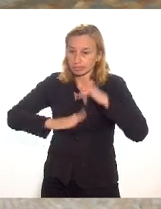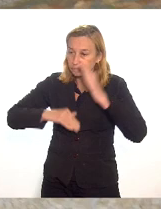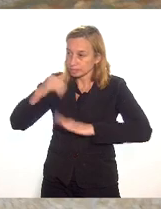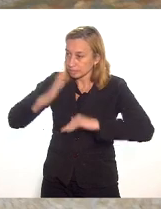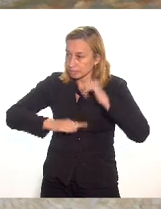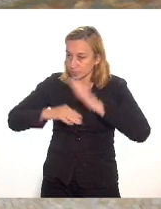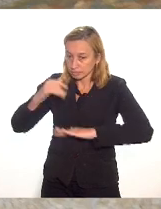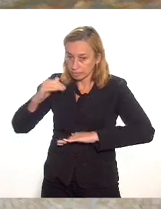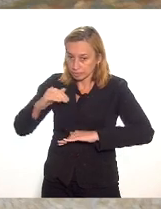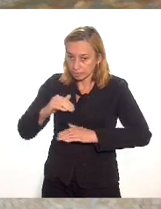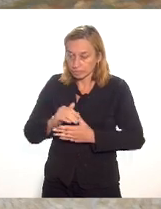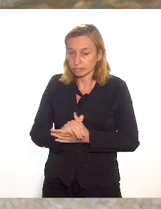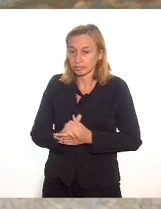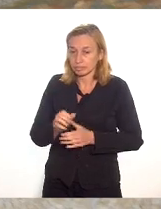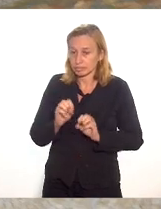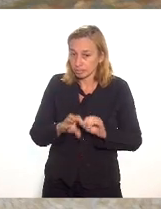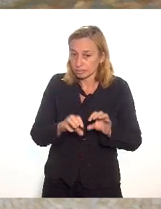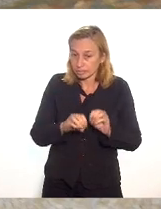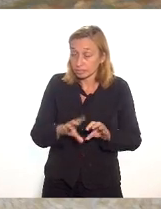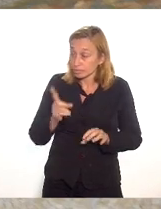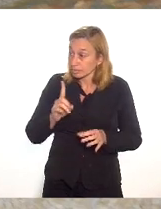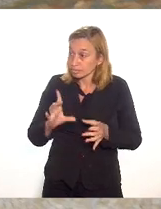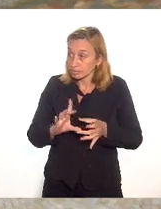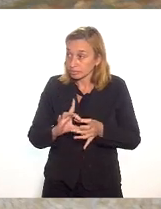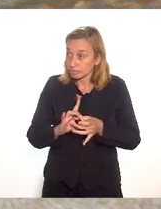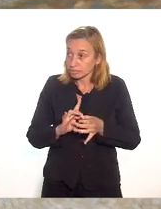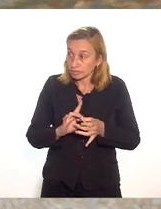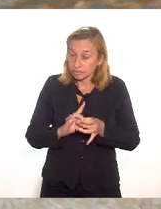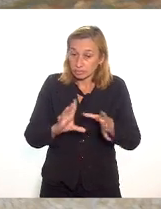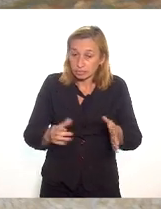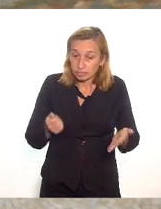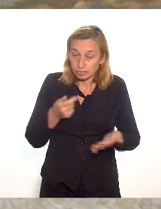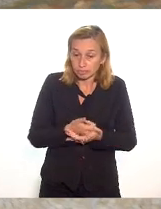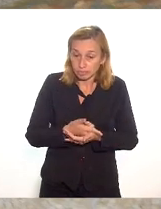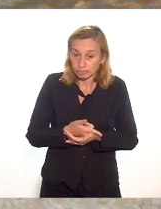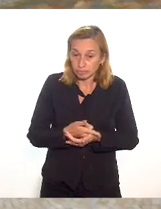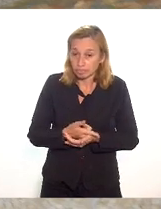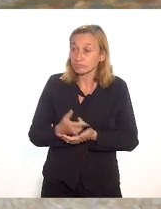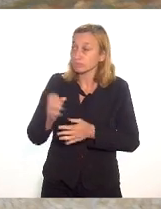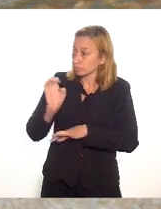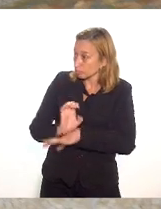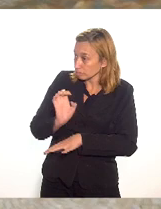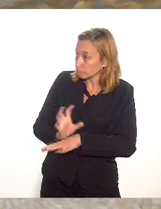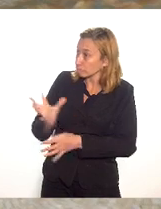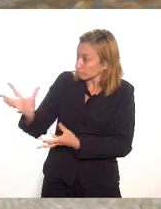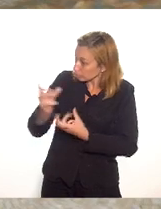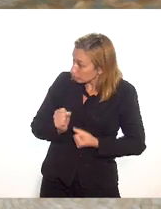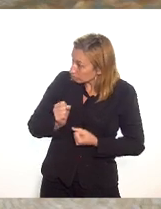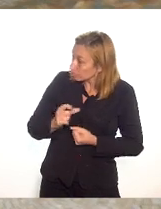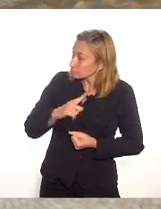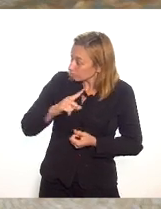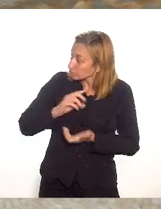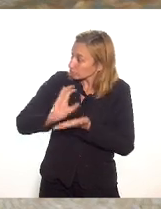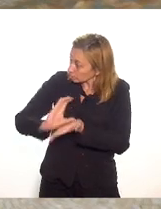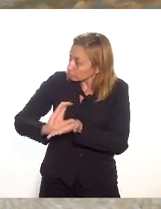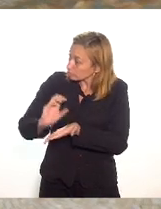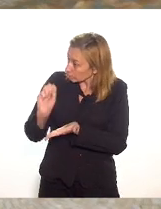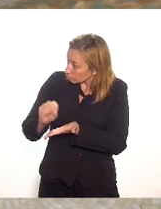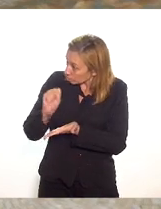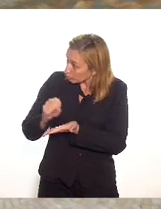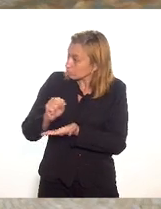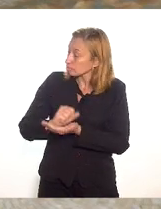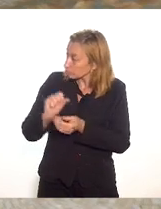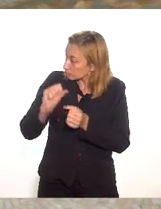deixou de vir para o Estado. O Estado recebe o Fundeb, tem recurso para